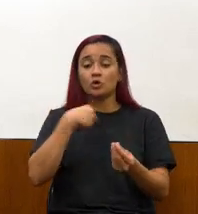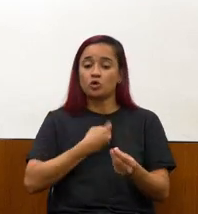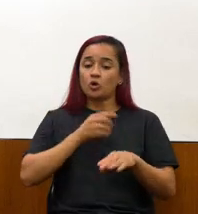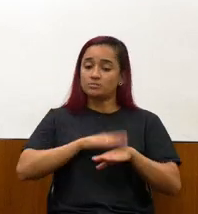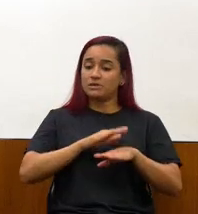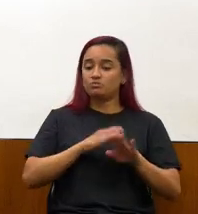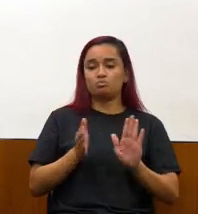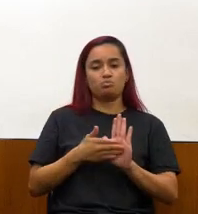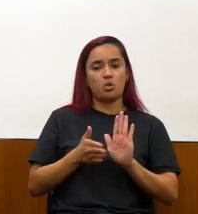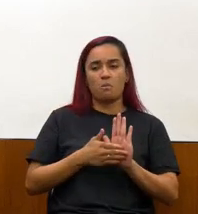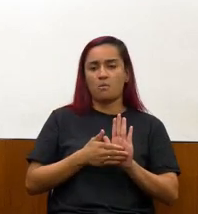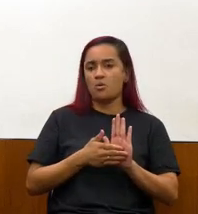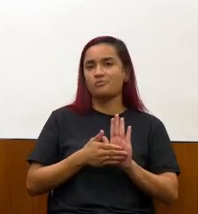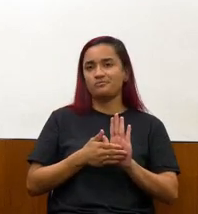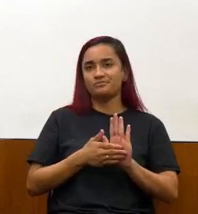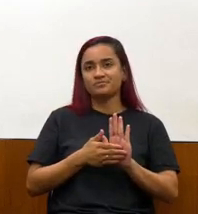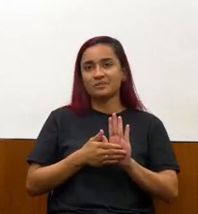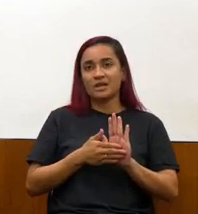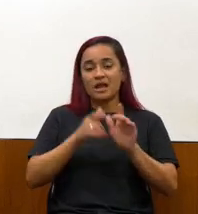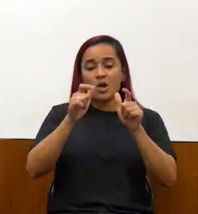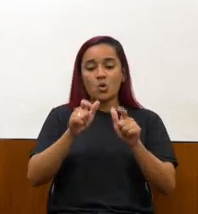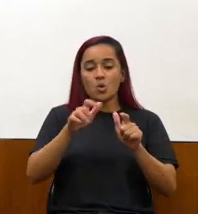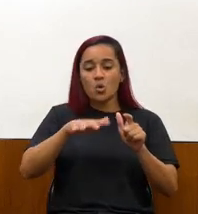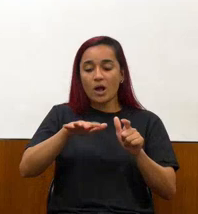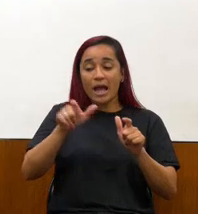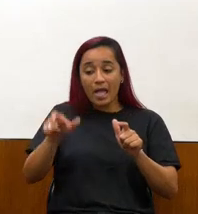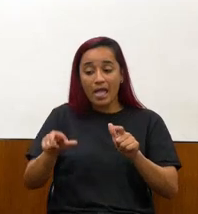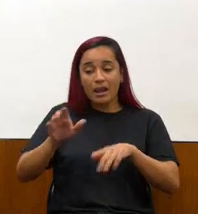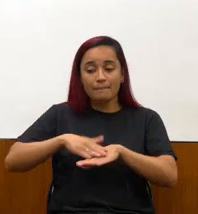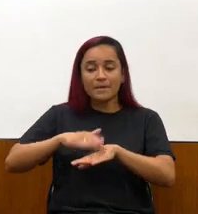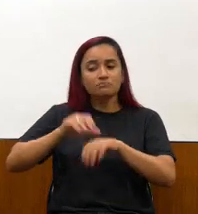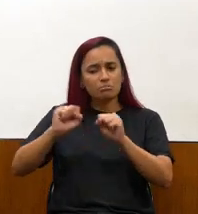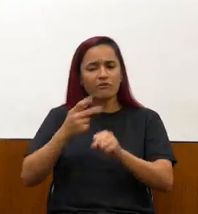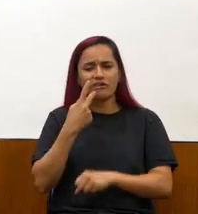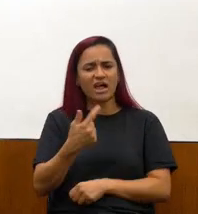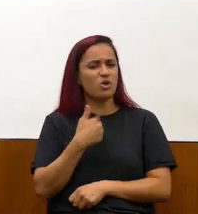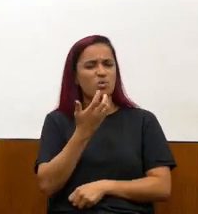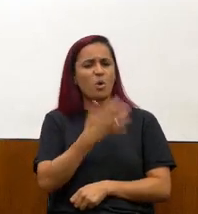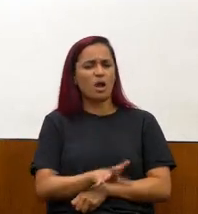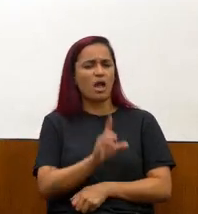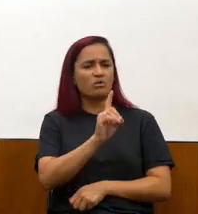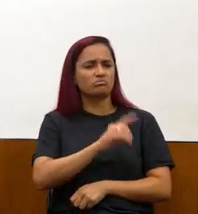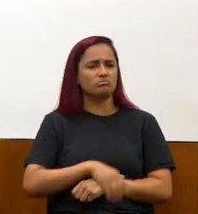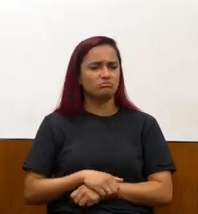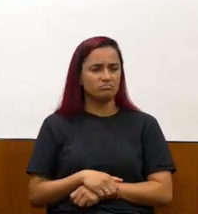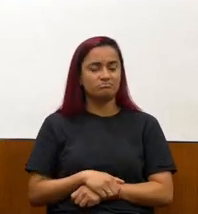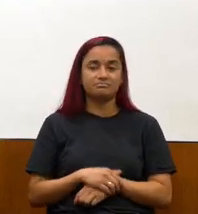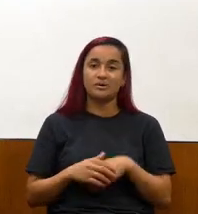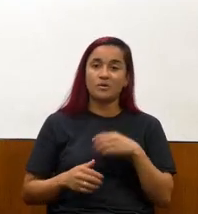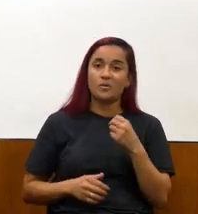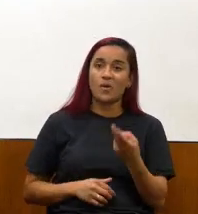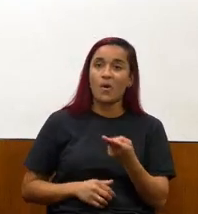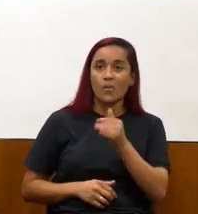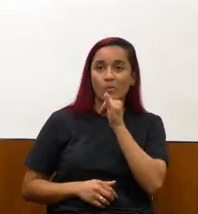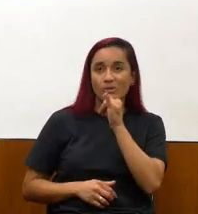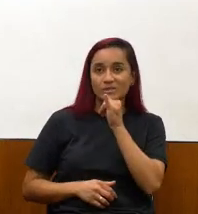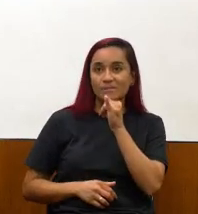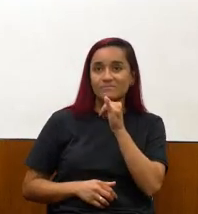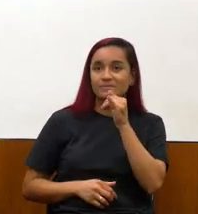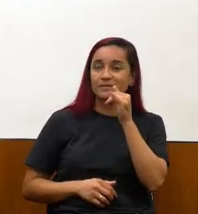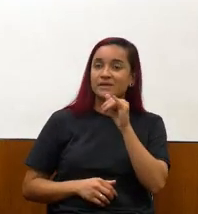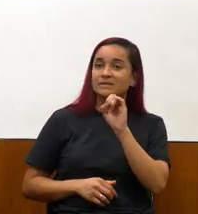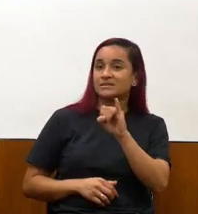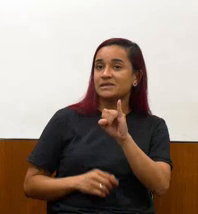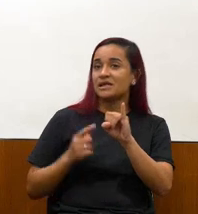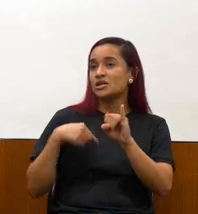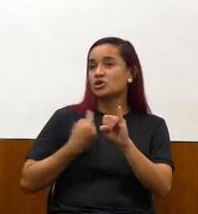e esse espaço colaborativo onde que ela realmente pode falar um não, não quero. Ou então, se propor para as pessoas